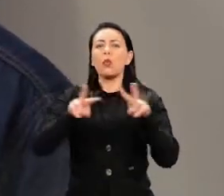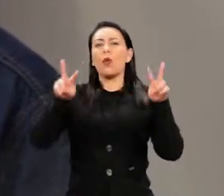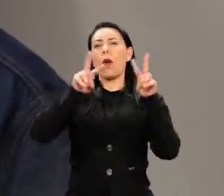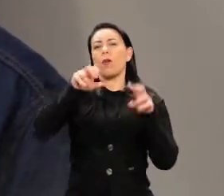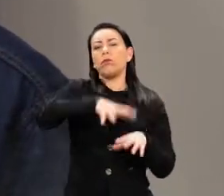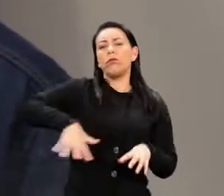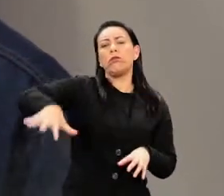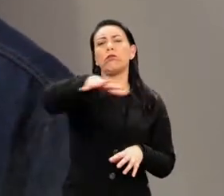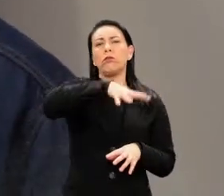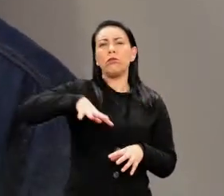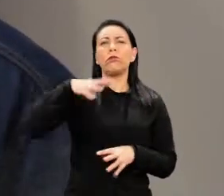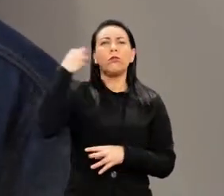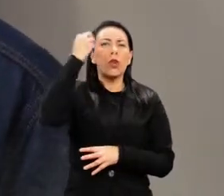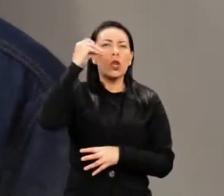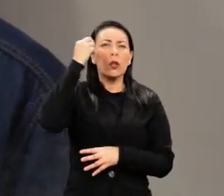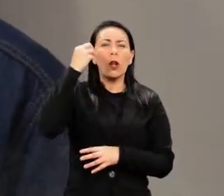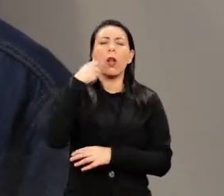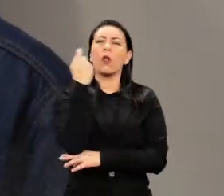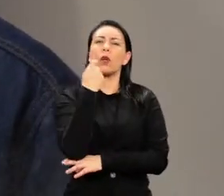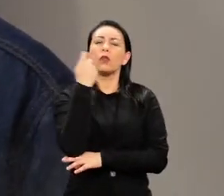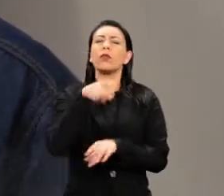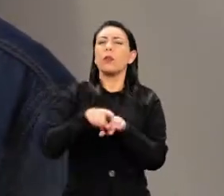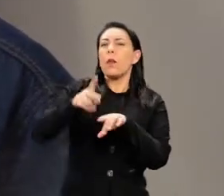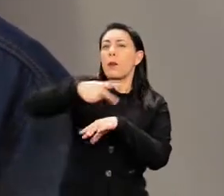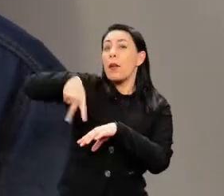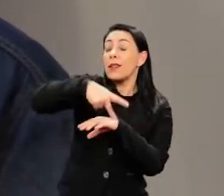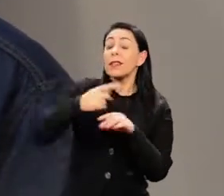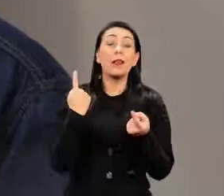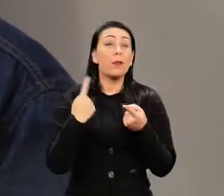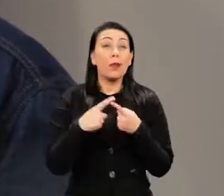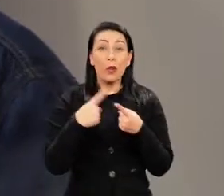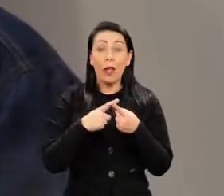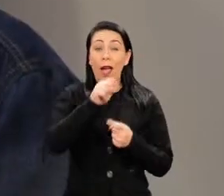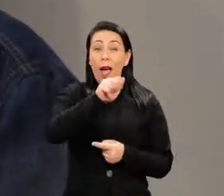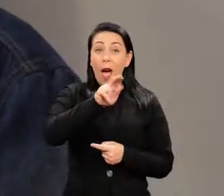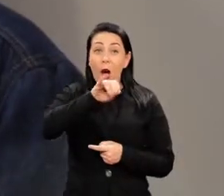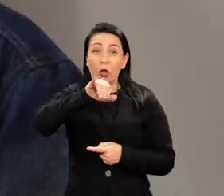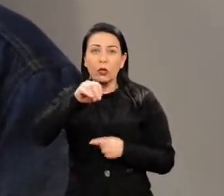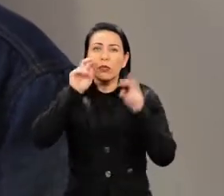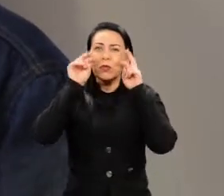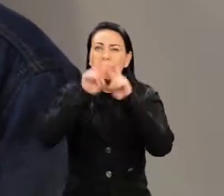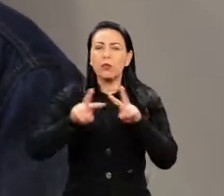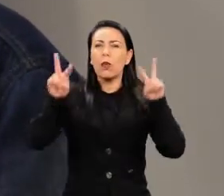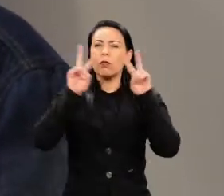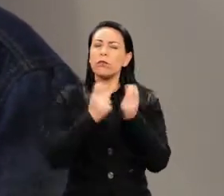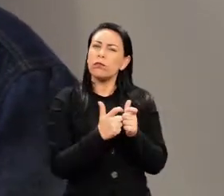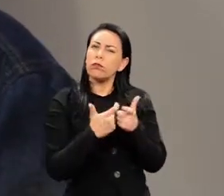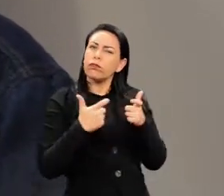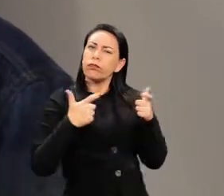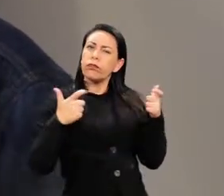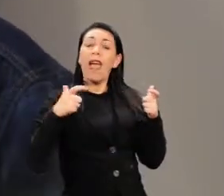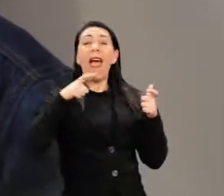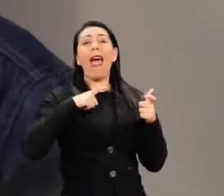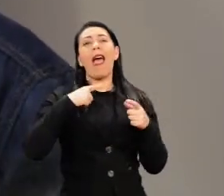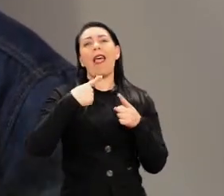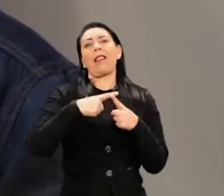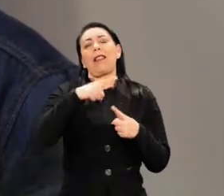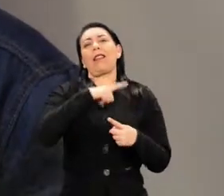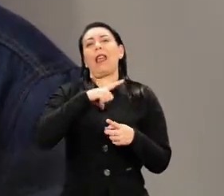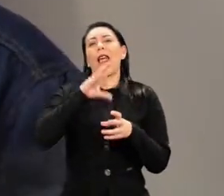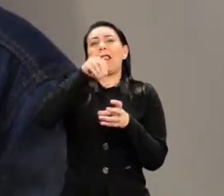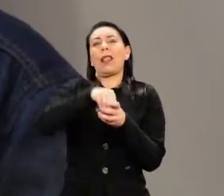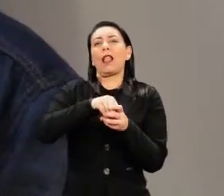do sul e também no país isso é porque o audiovisual cresce e ele cita ele está colocada em toda a sociedade